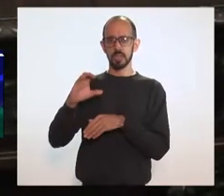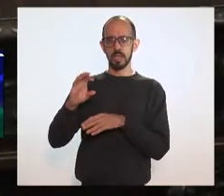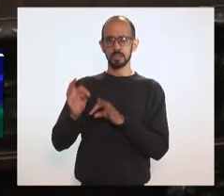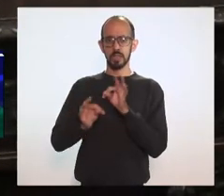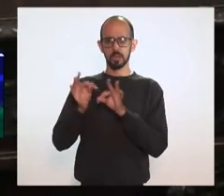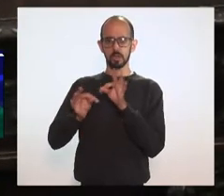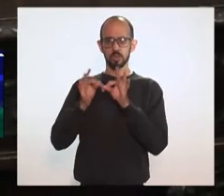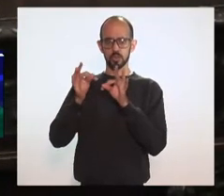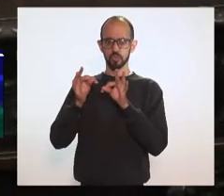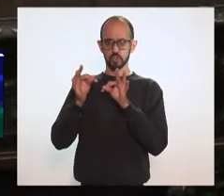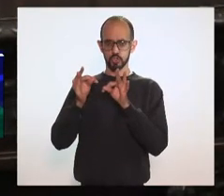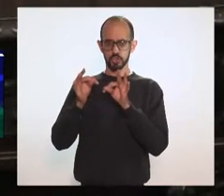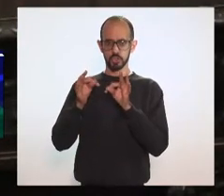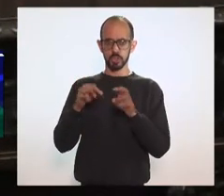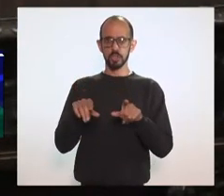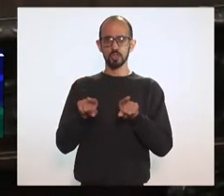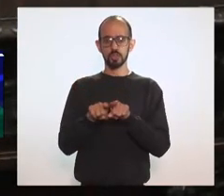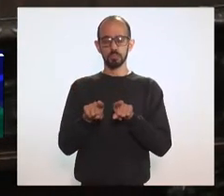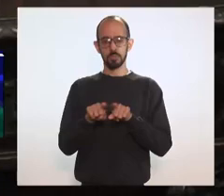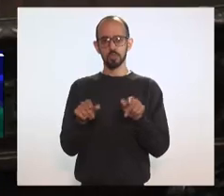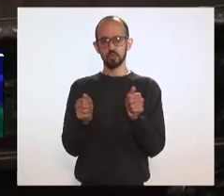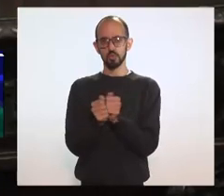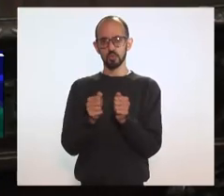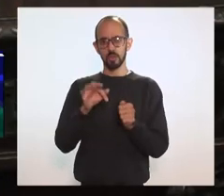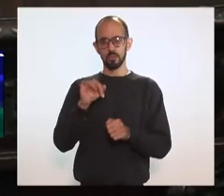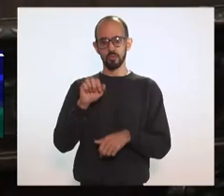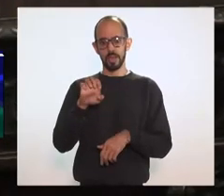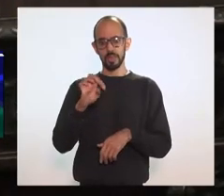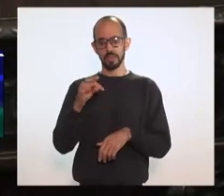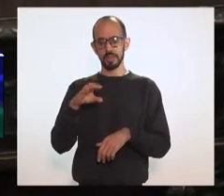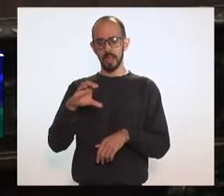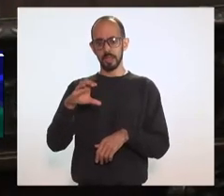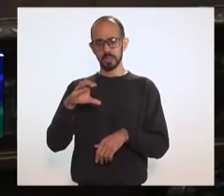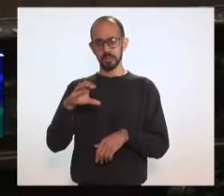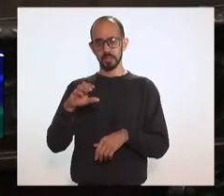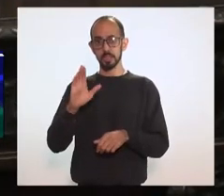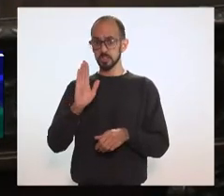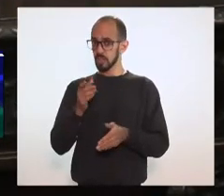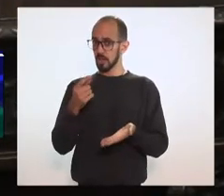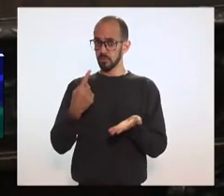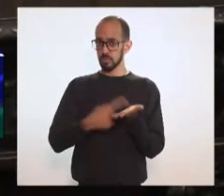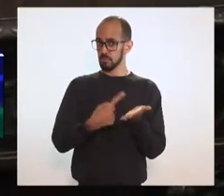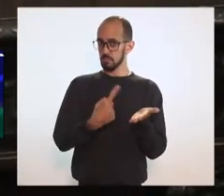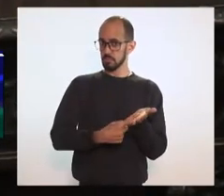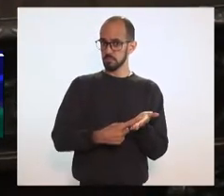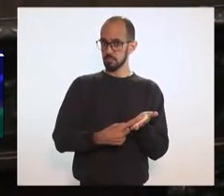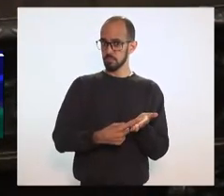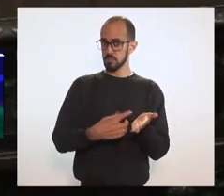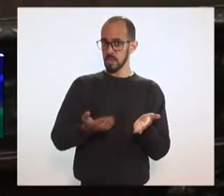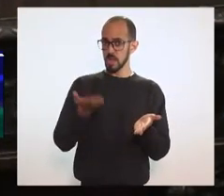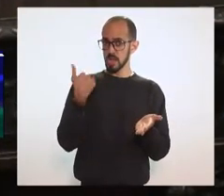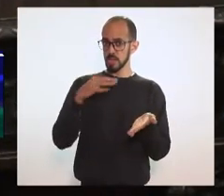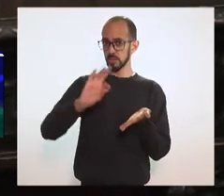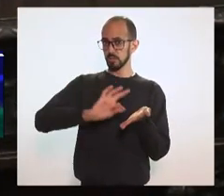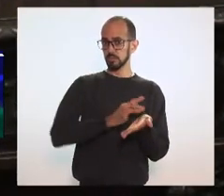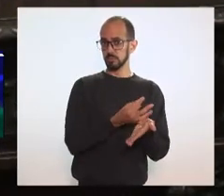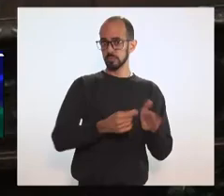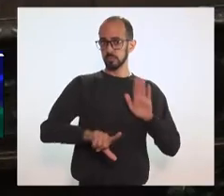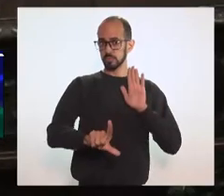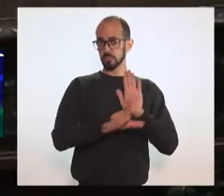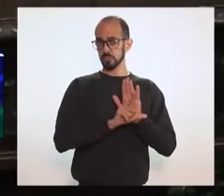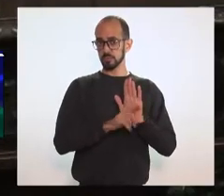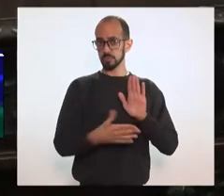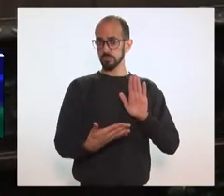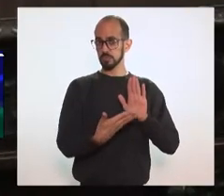e da FAETEC no tocante a esse acordo já pactuado, inclusive, por atos legais. O governo do Estado